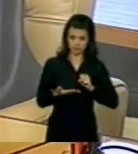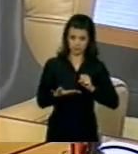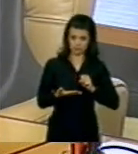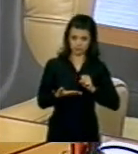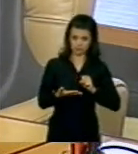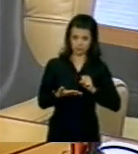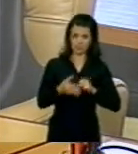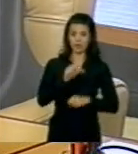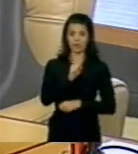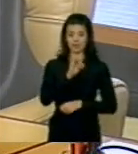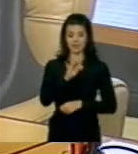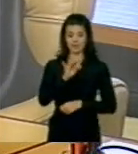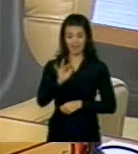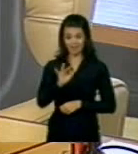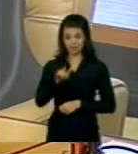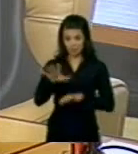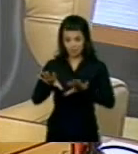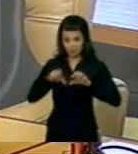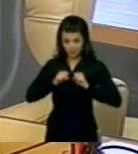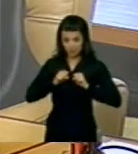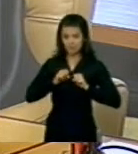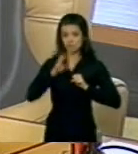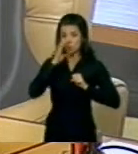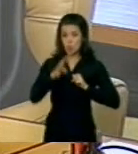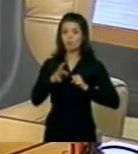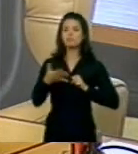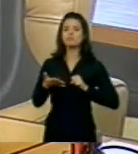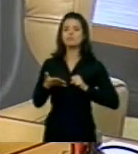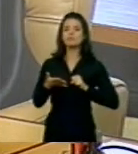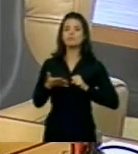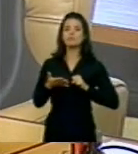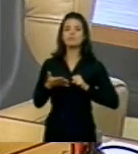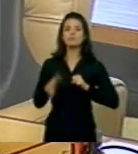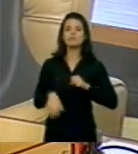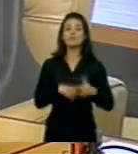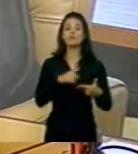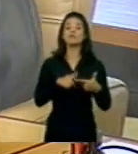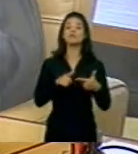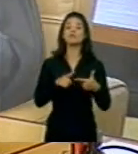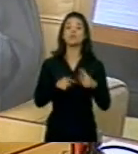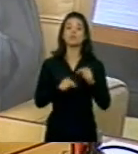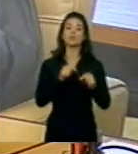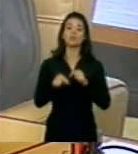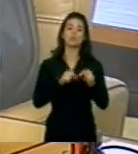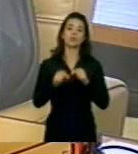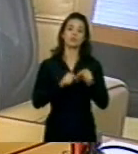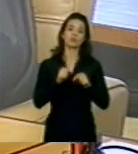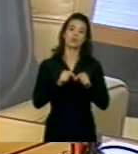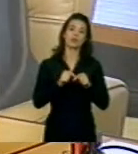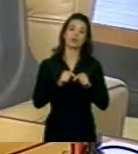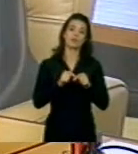por parte do Supremo Tribunal Federal. E de onde isto deriva, em segundo lugar? O dispositivo se refere à